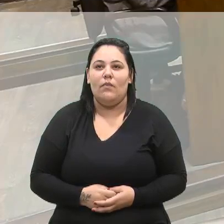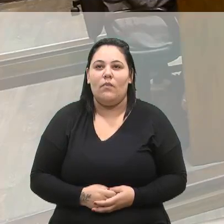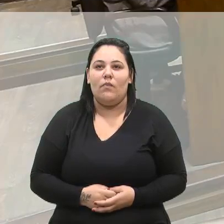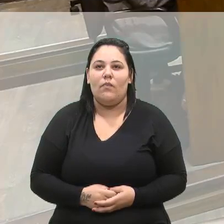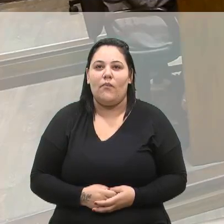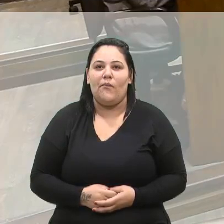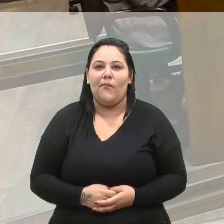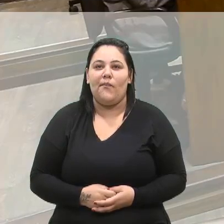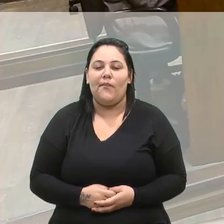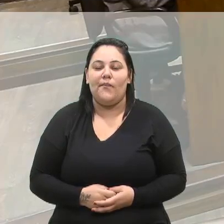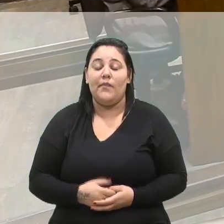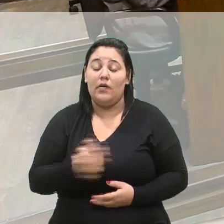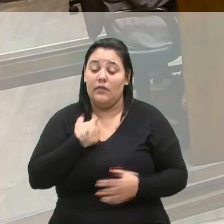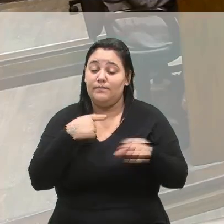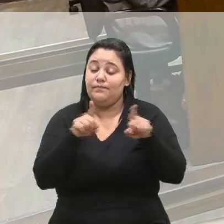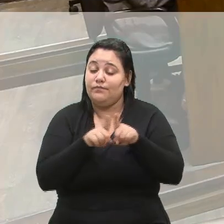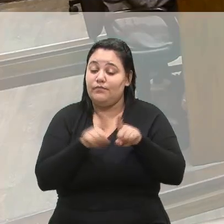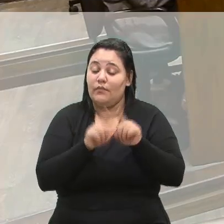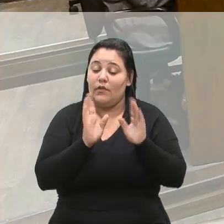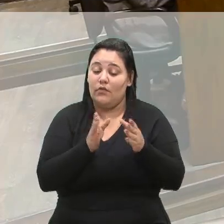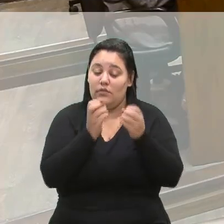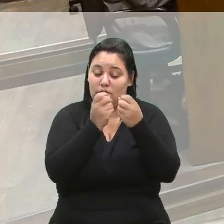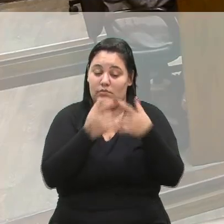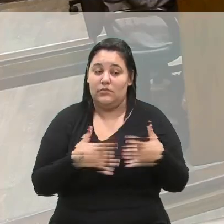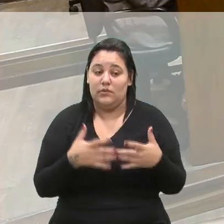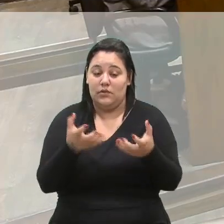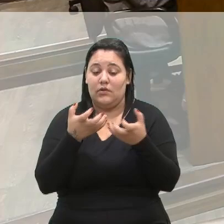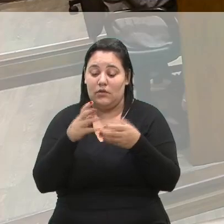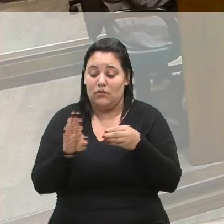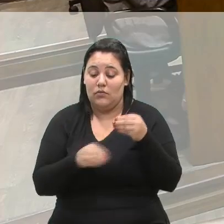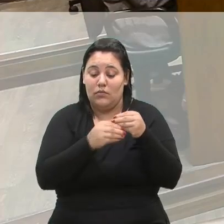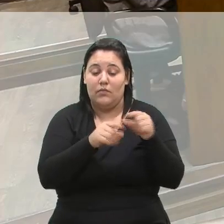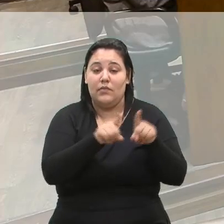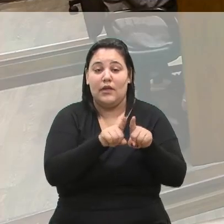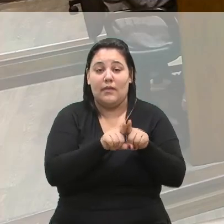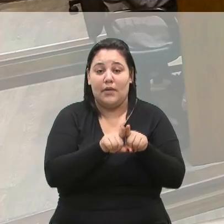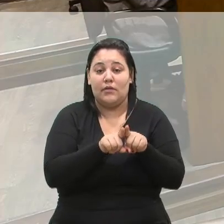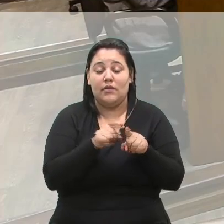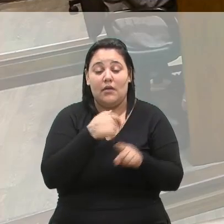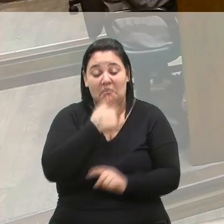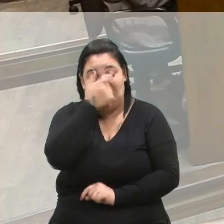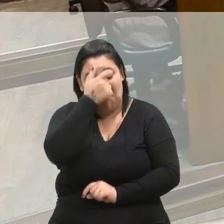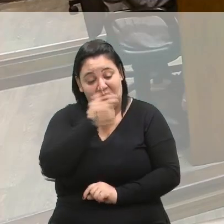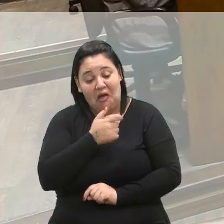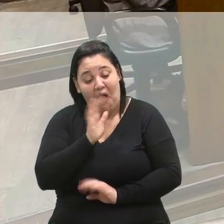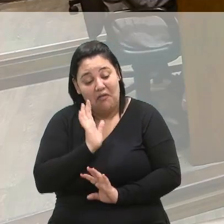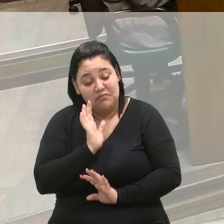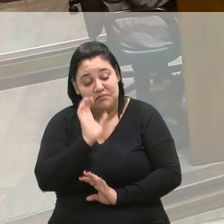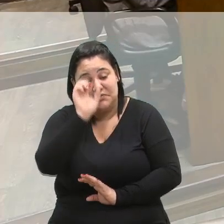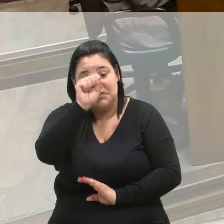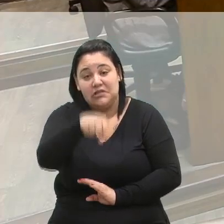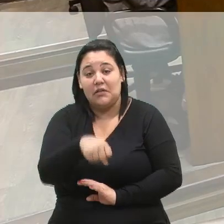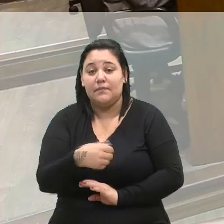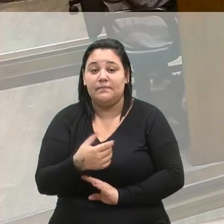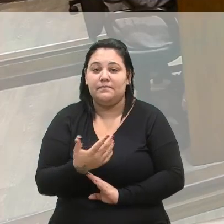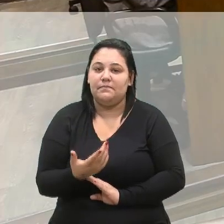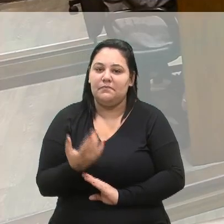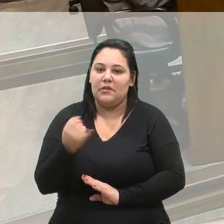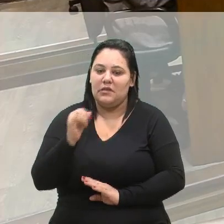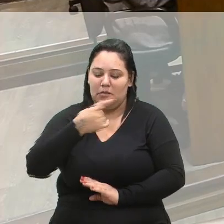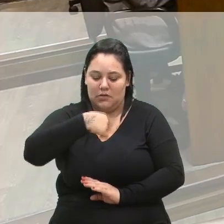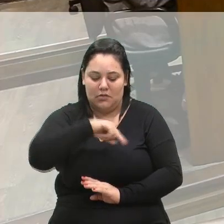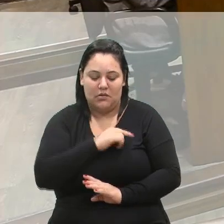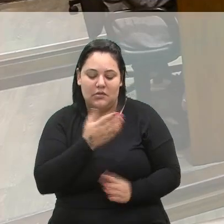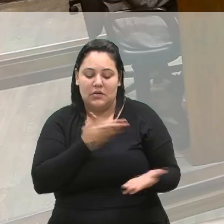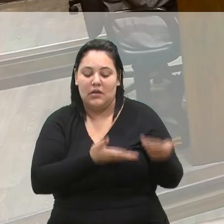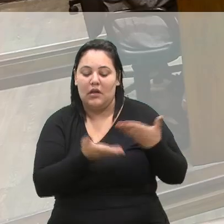Eu também já coloquei algumas coisas, quero complementar. Acho que, sim, se nós tratamos as